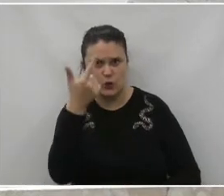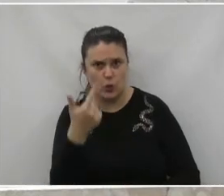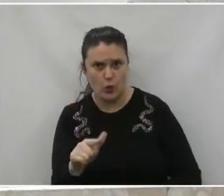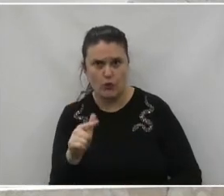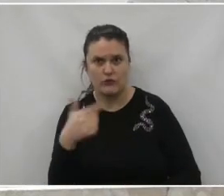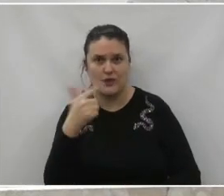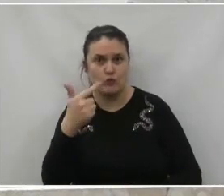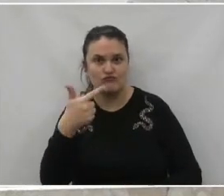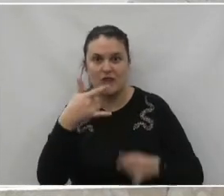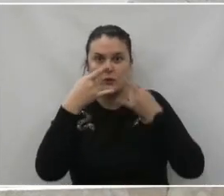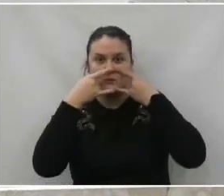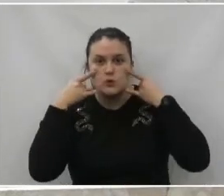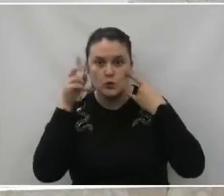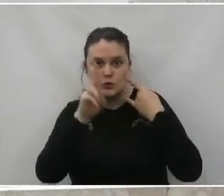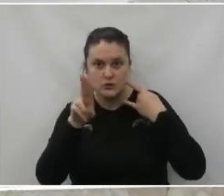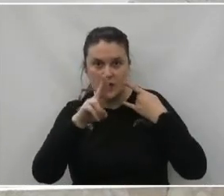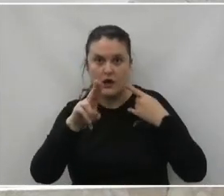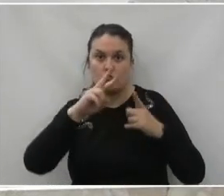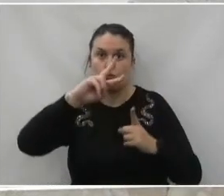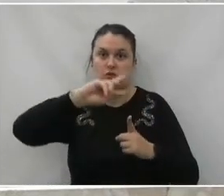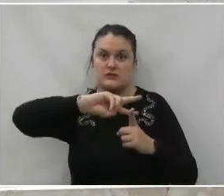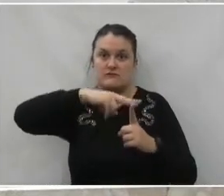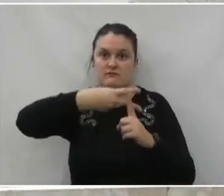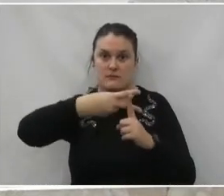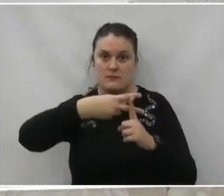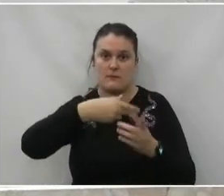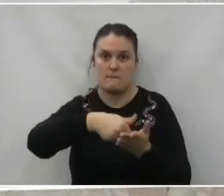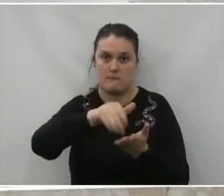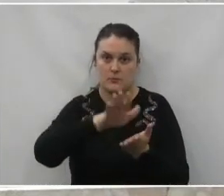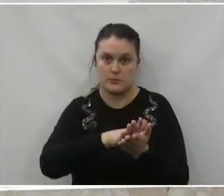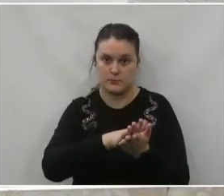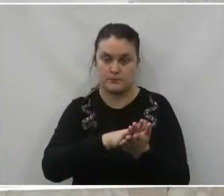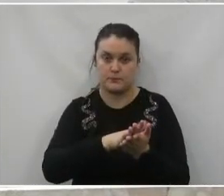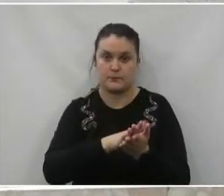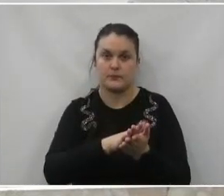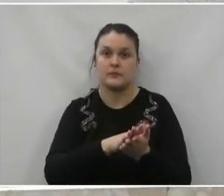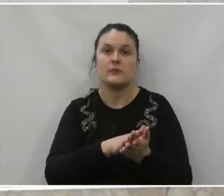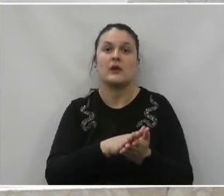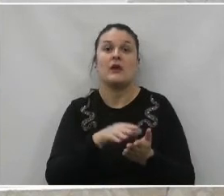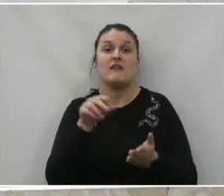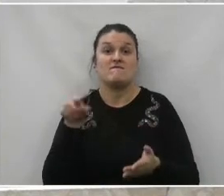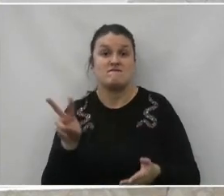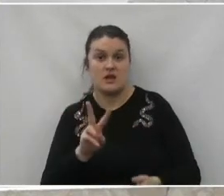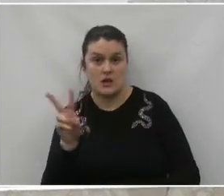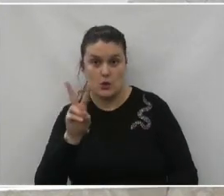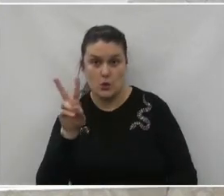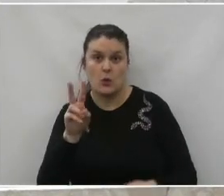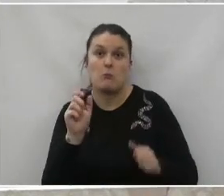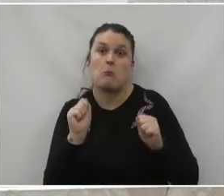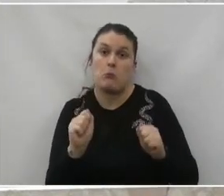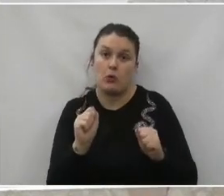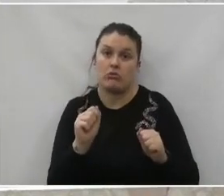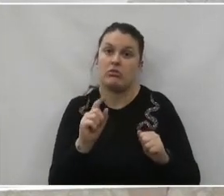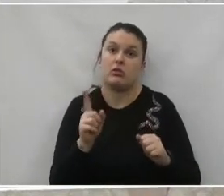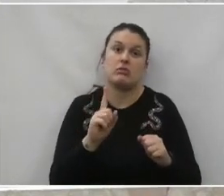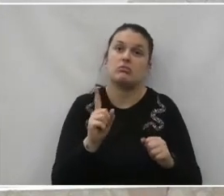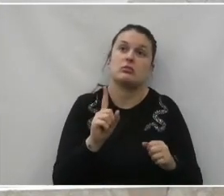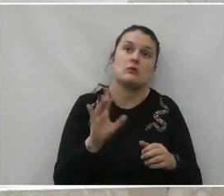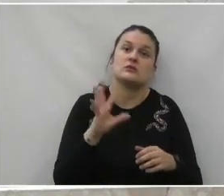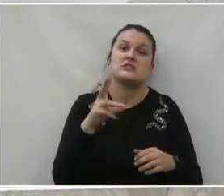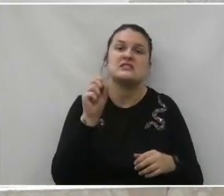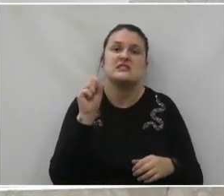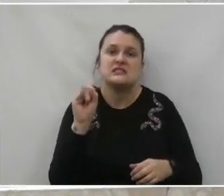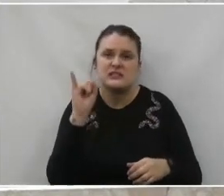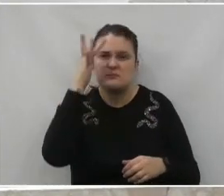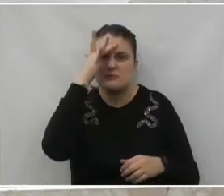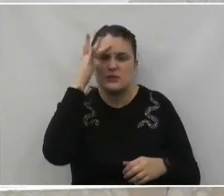o valor da multa será duplicado. Parágrafo 2º. A multa prevista neste artigo poderá não ser aplicada, caso o